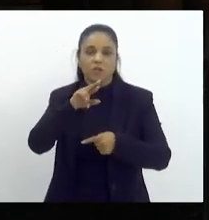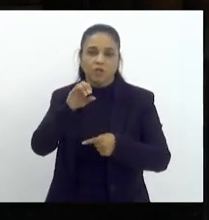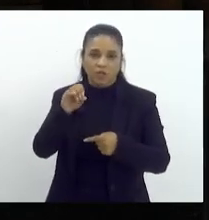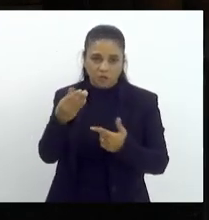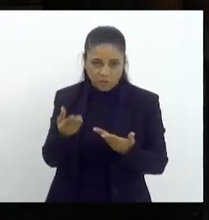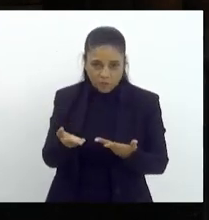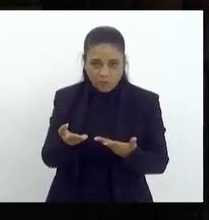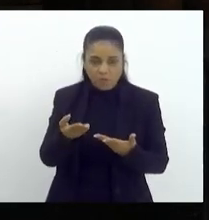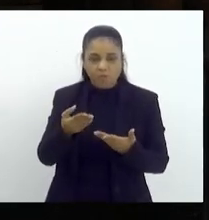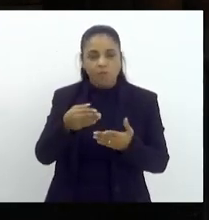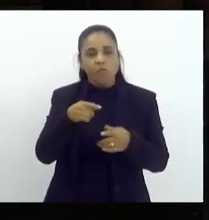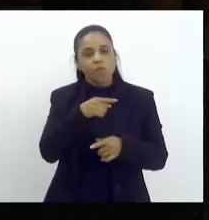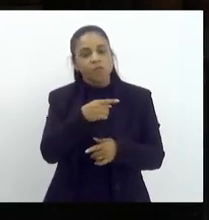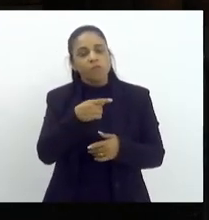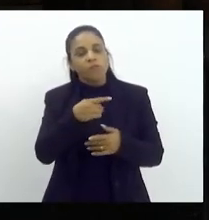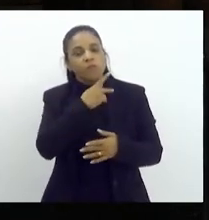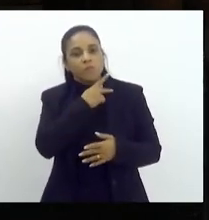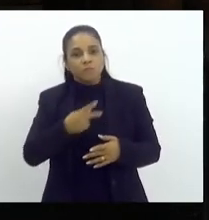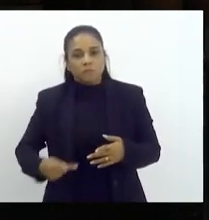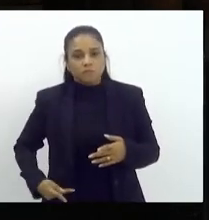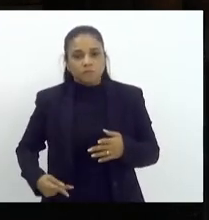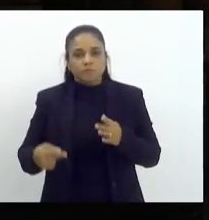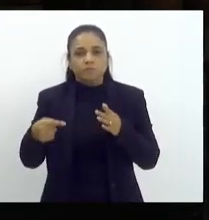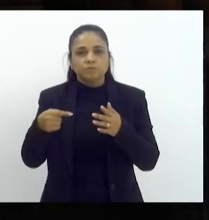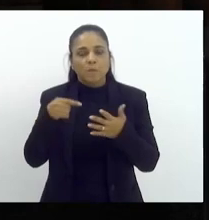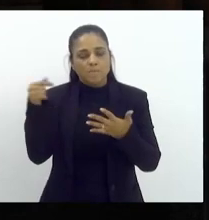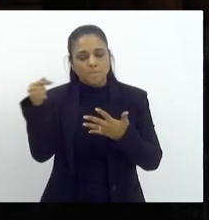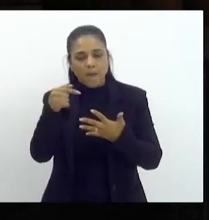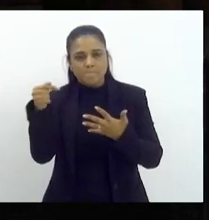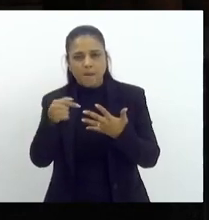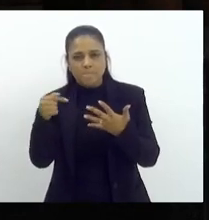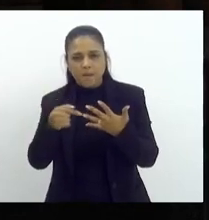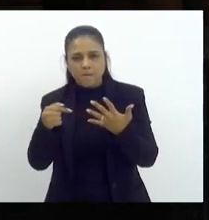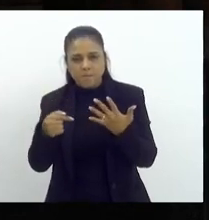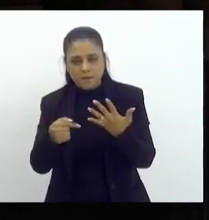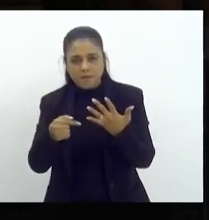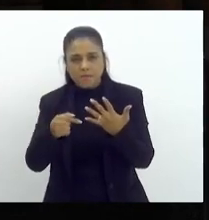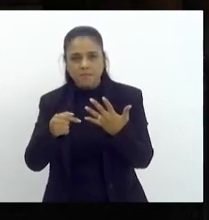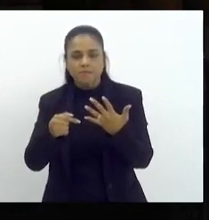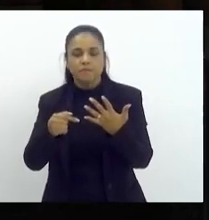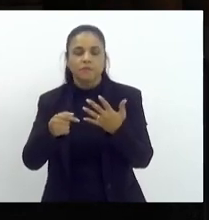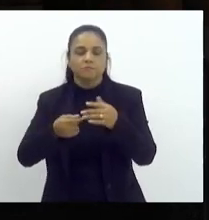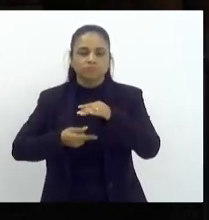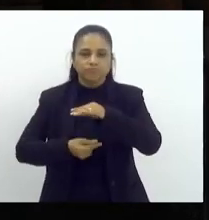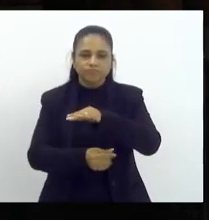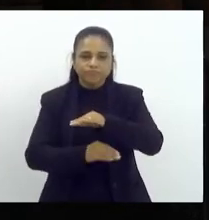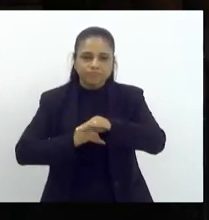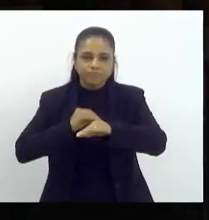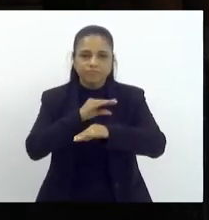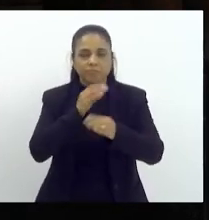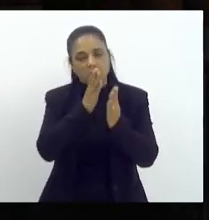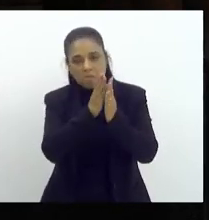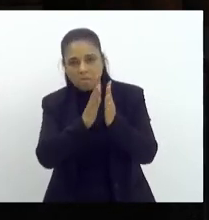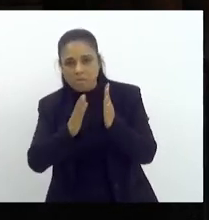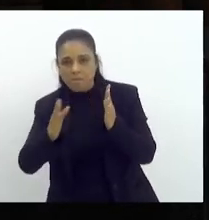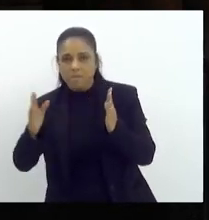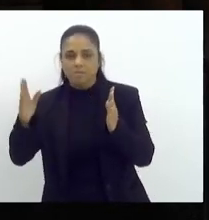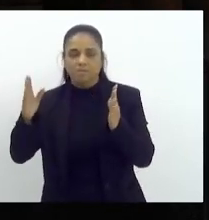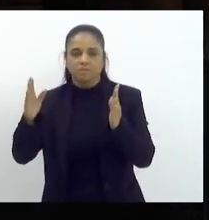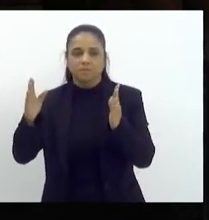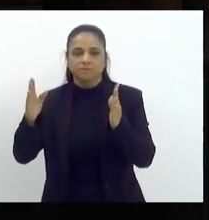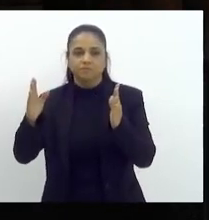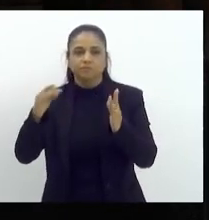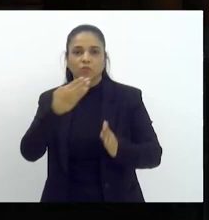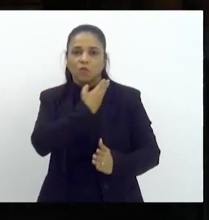habilidade trouxe esses indicativos para postergação do supera RJ até para que o governo tenha